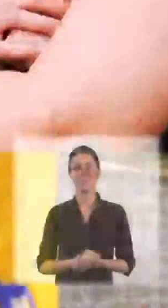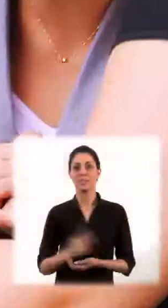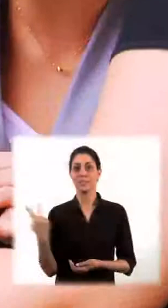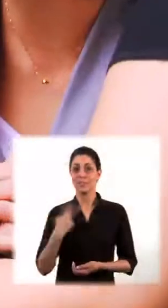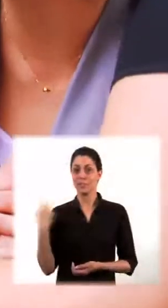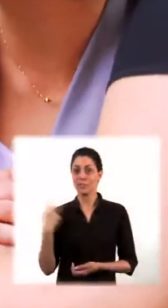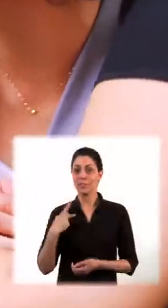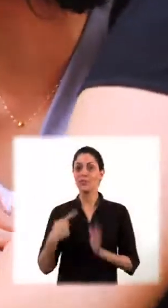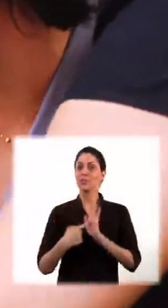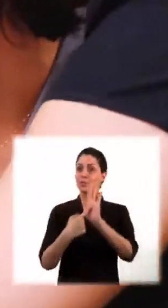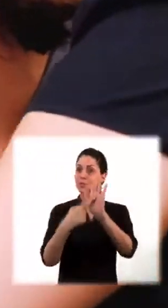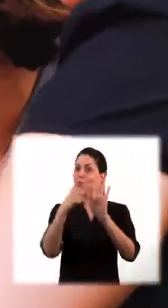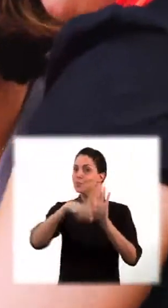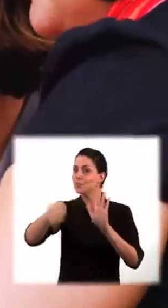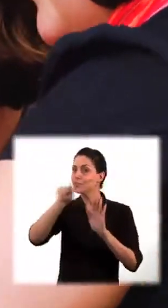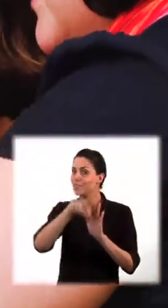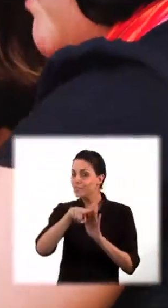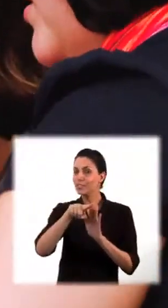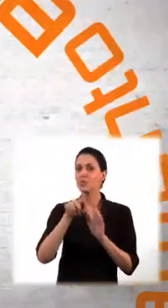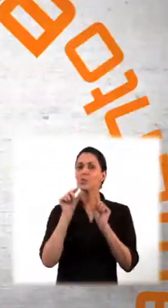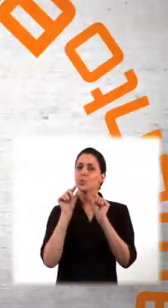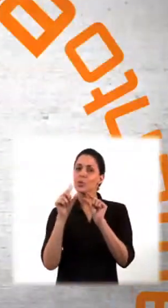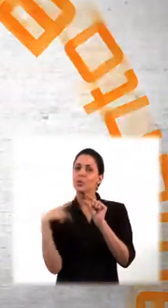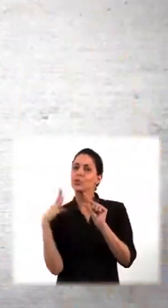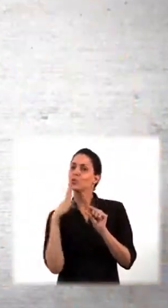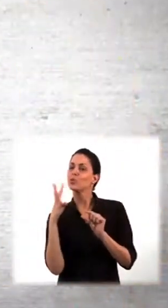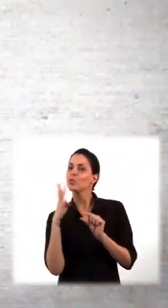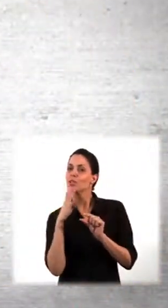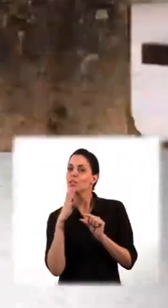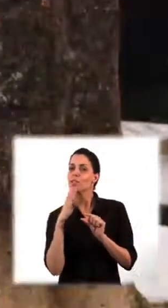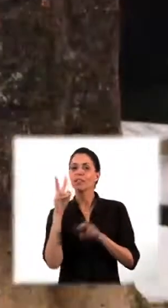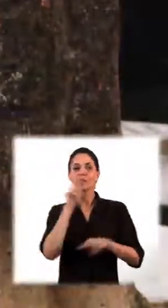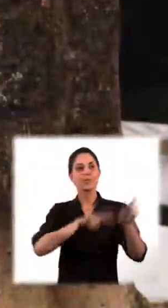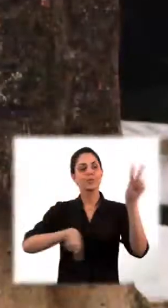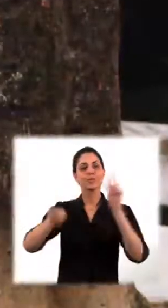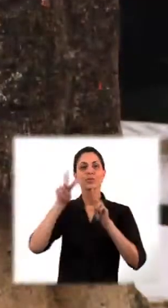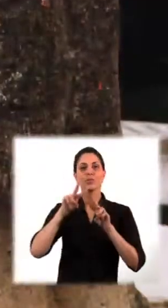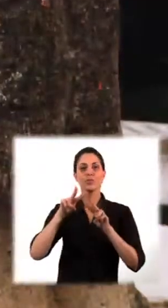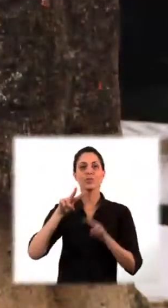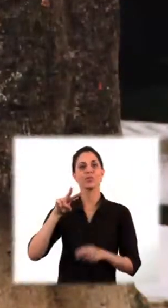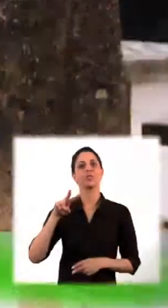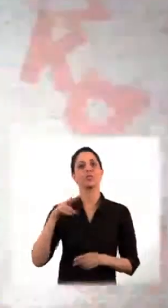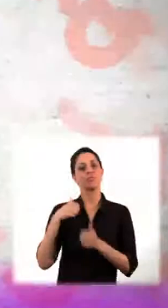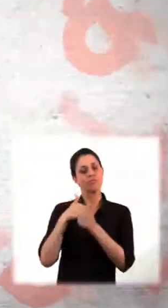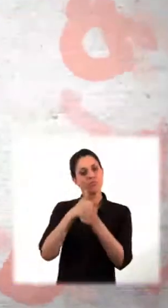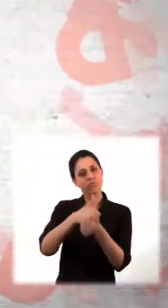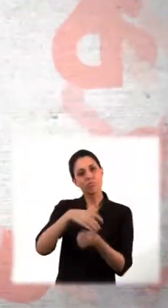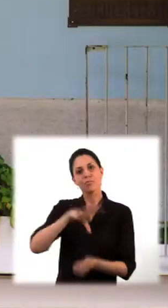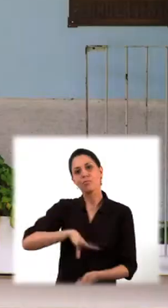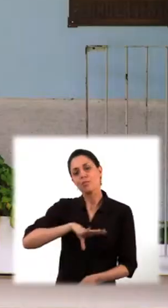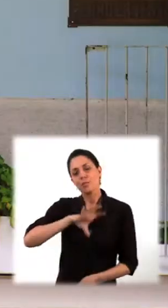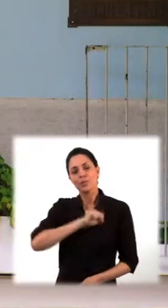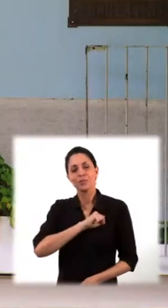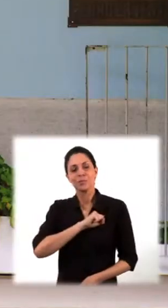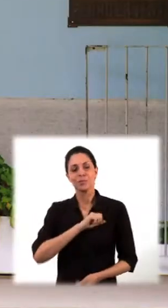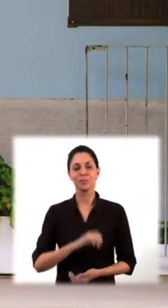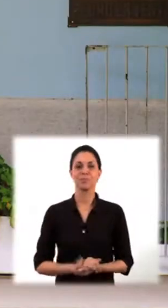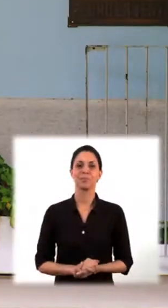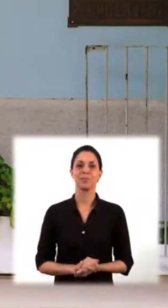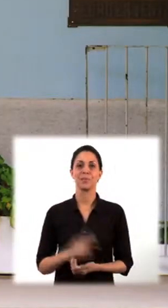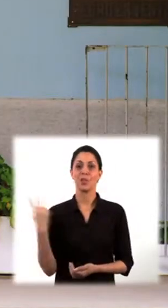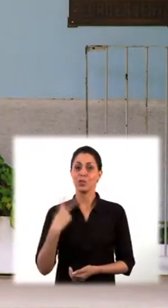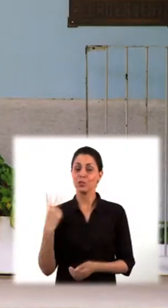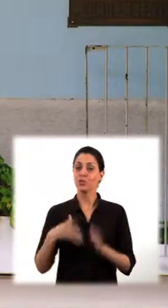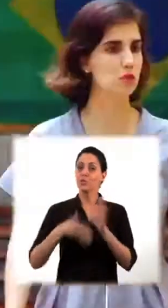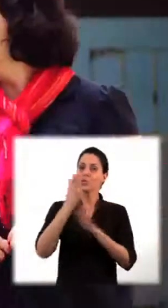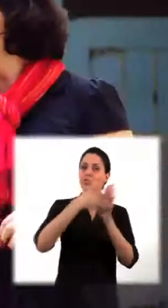A gente vai levar para casa de cada um de vocês um pouquinho do nosso olhar e do que a gente aprendeu através dessa nossa paixão pela língua. Nós vamos